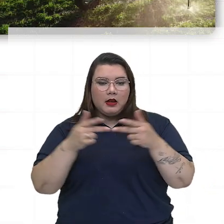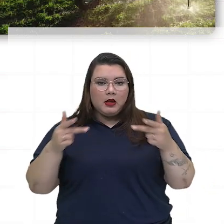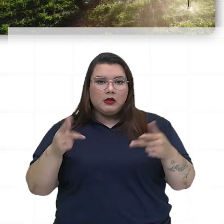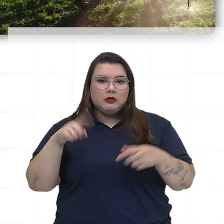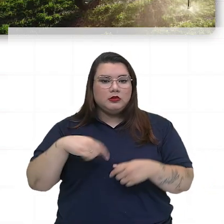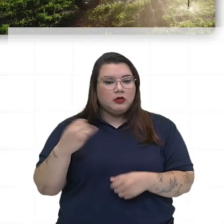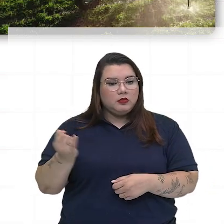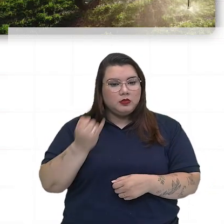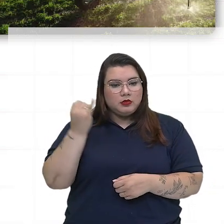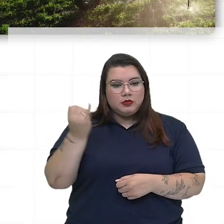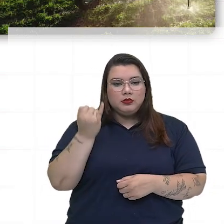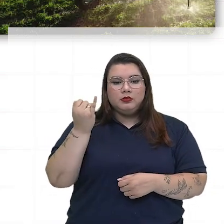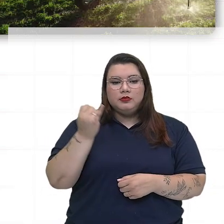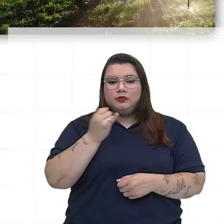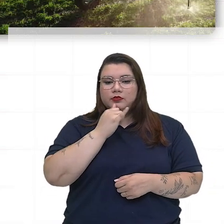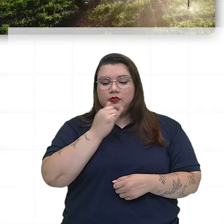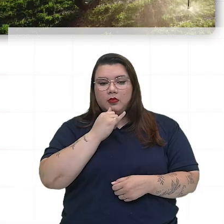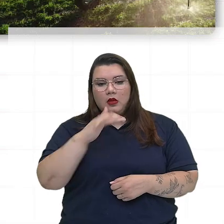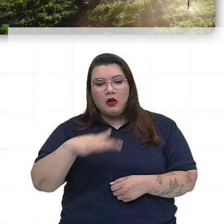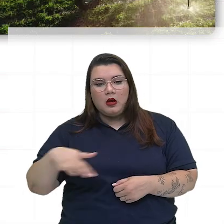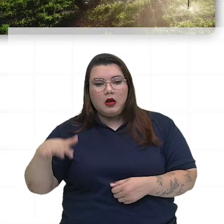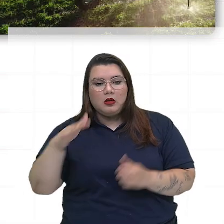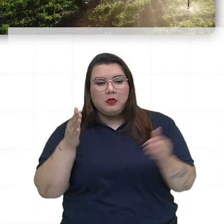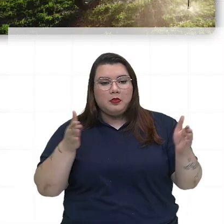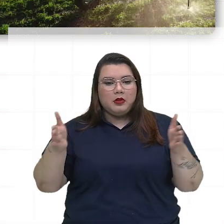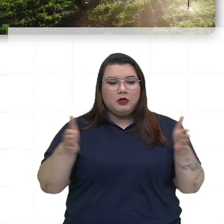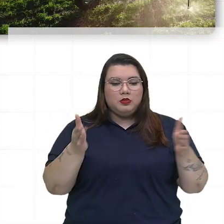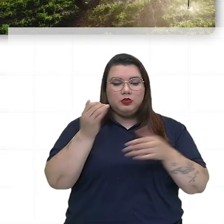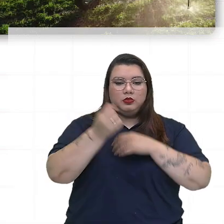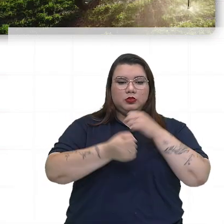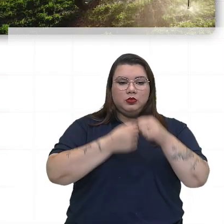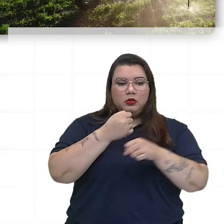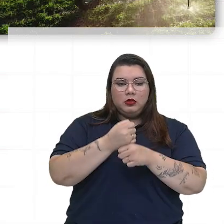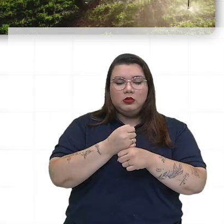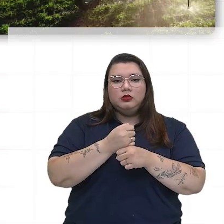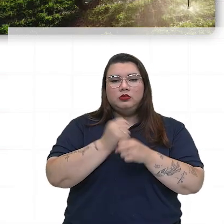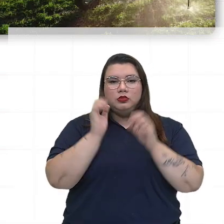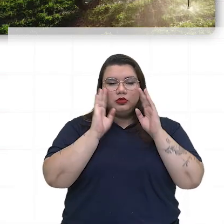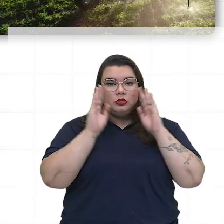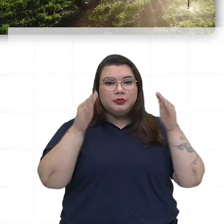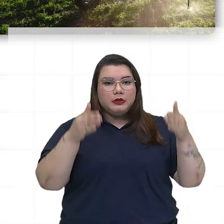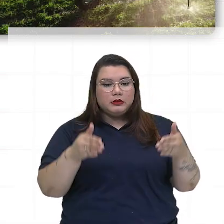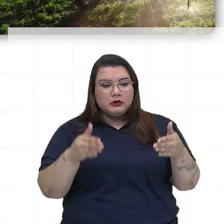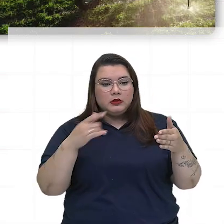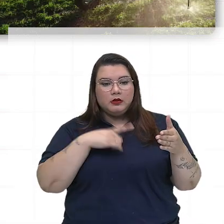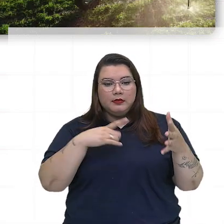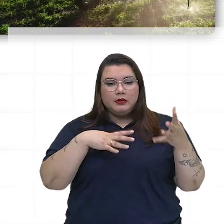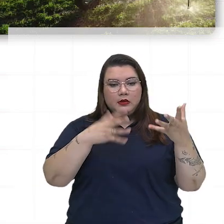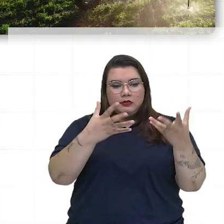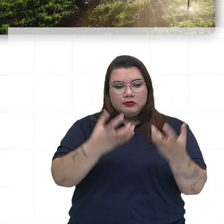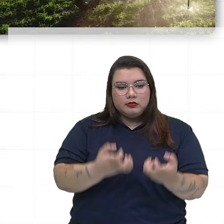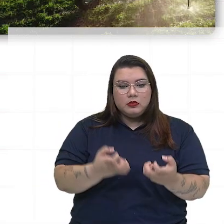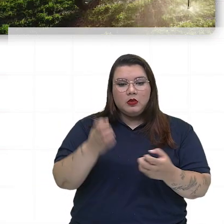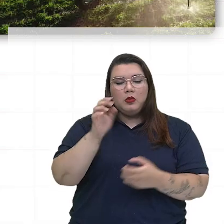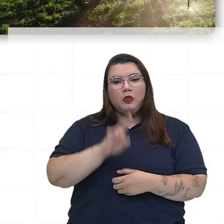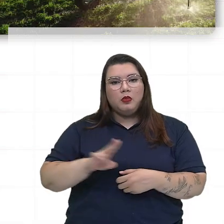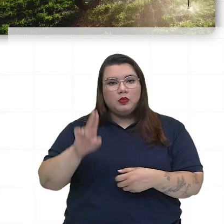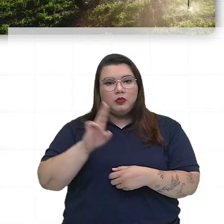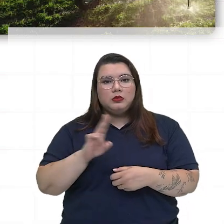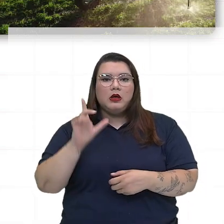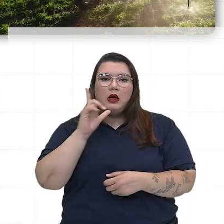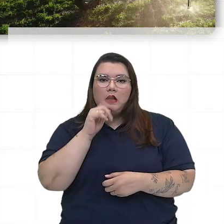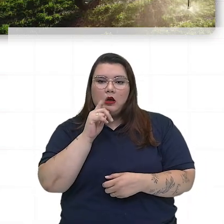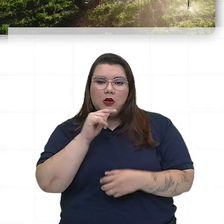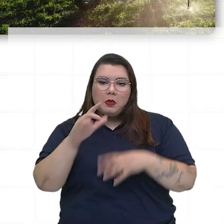afetadas por estiagens, né? Em períodos ali que acaba sendo mais específico durante o ano, a aplicação